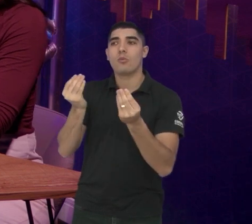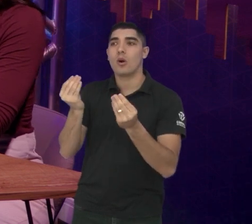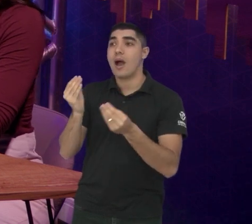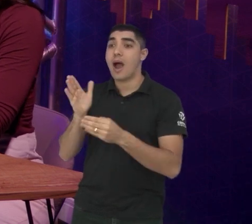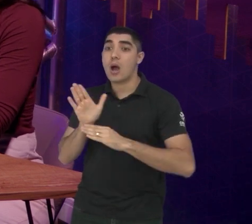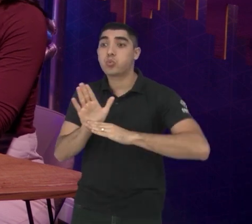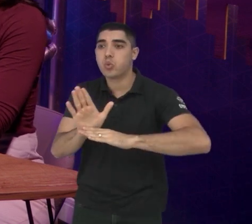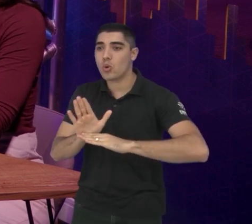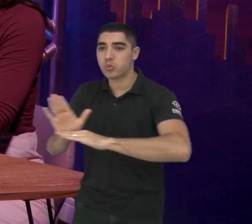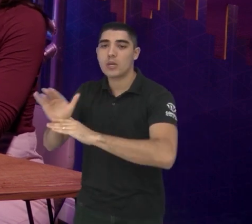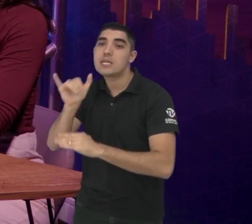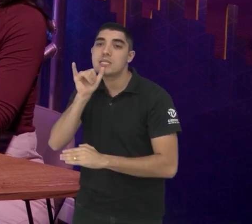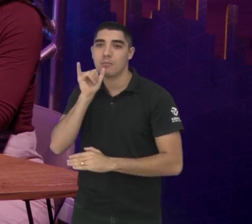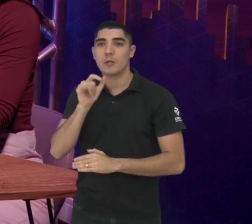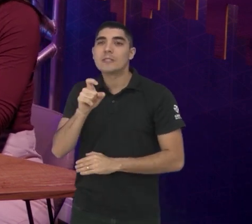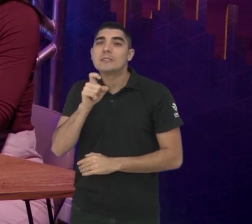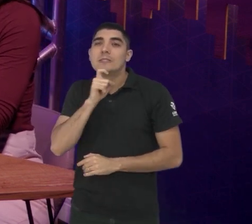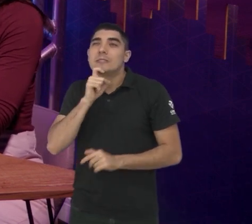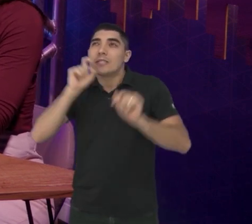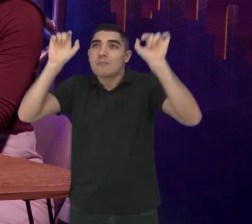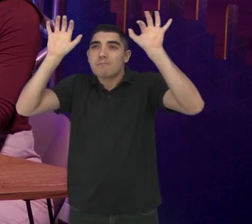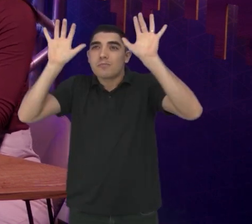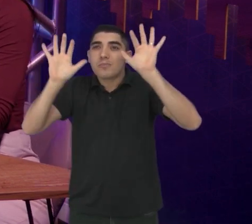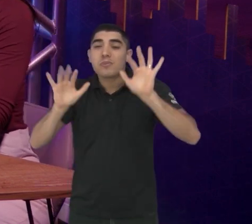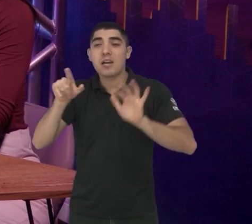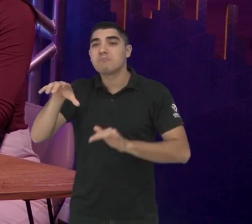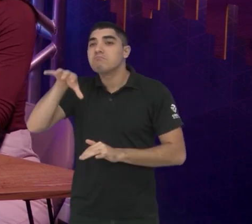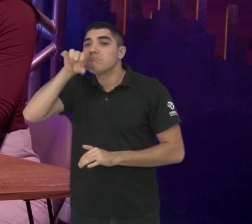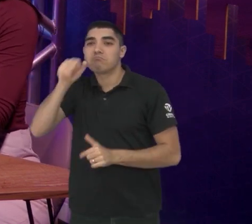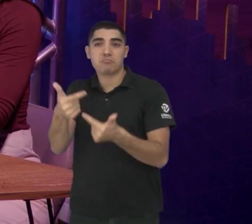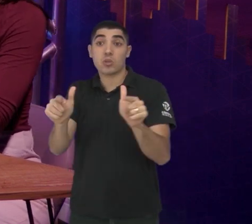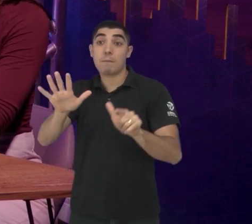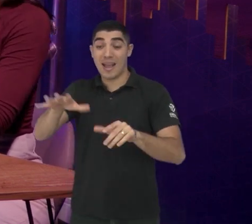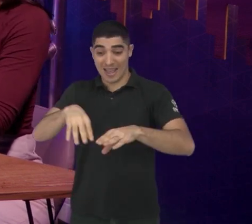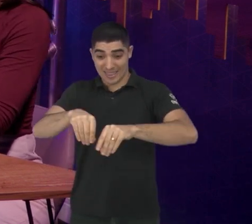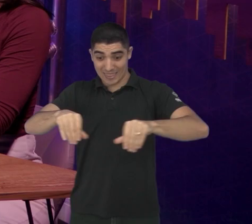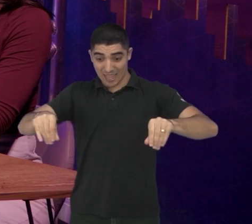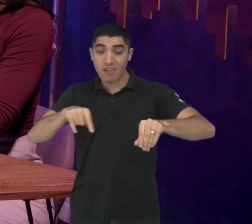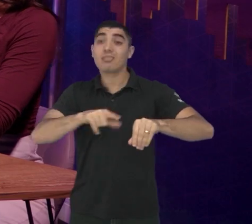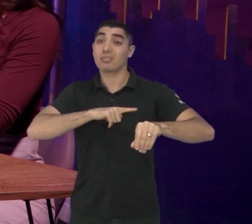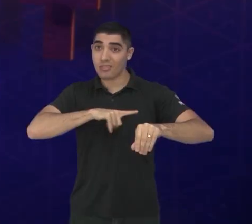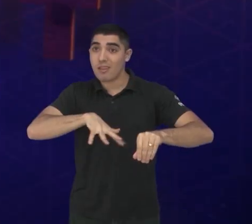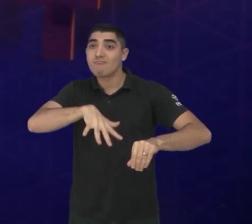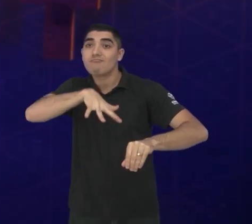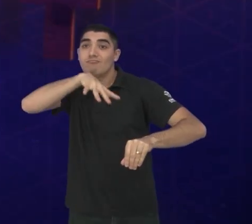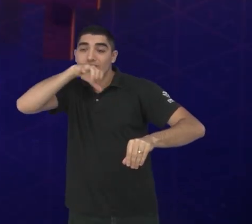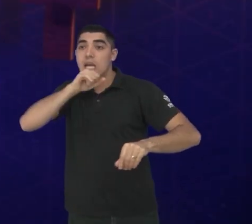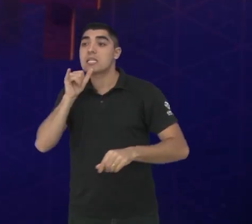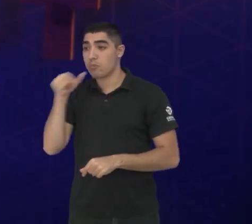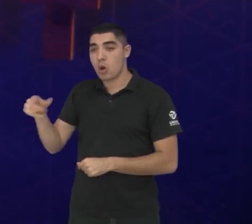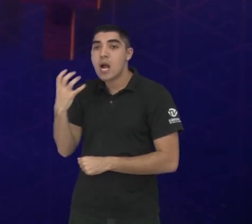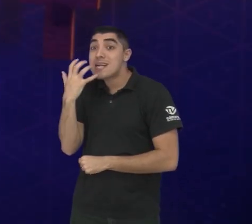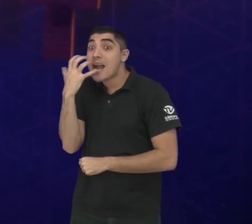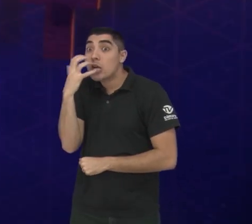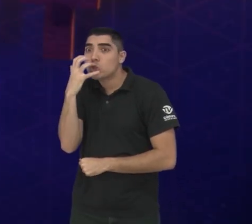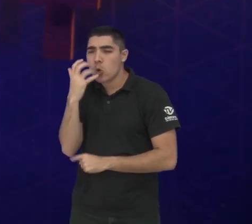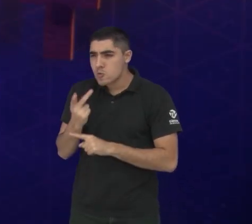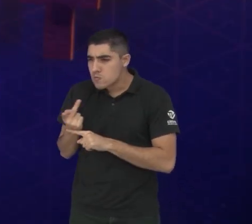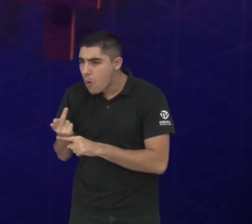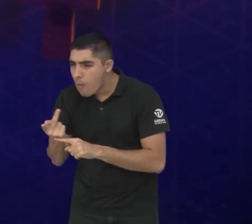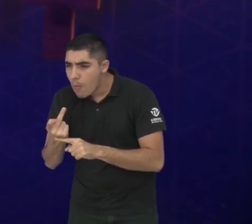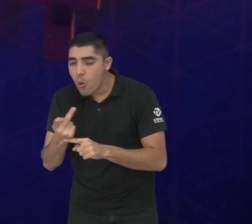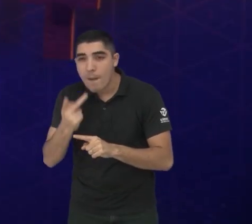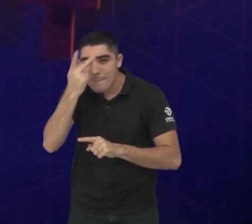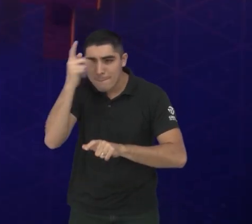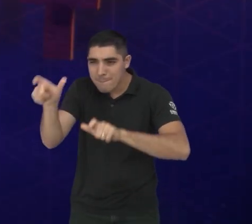do resgate, né? Porque, por exemplo, a neve não tem cheiro, a terra tem cheiro, então acaba dificultando. Cães farejadores,